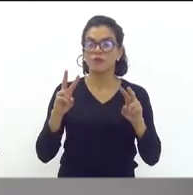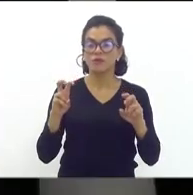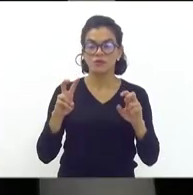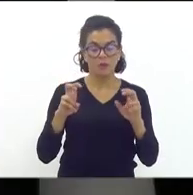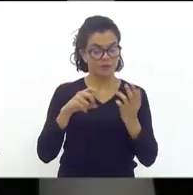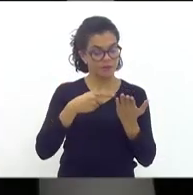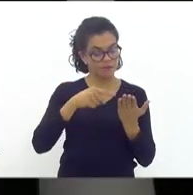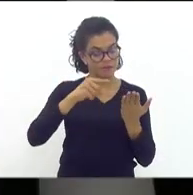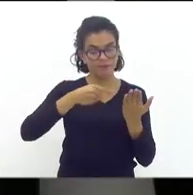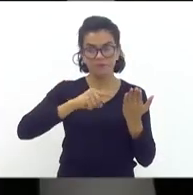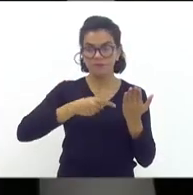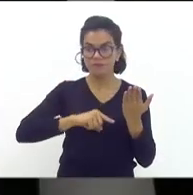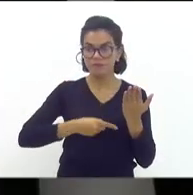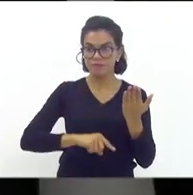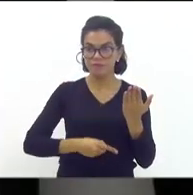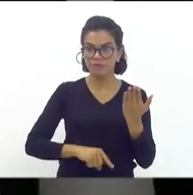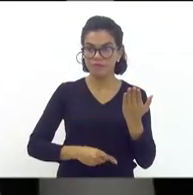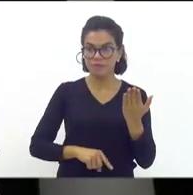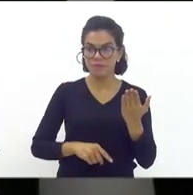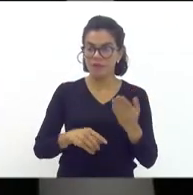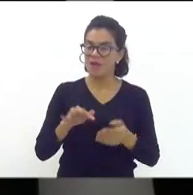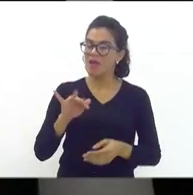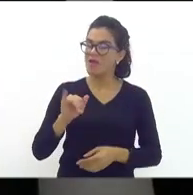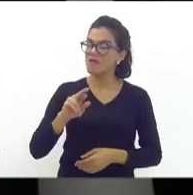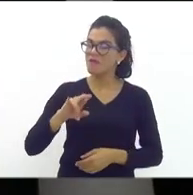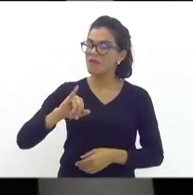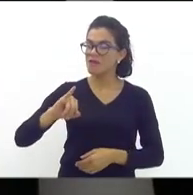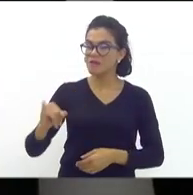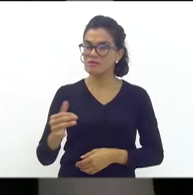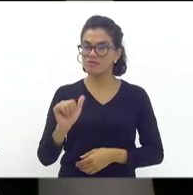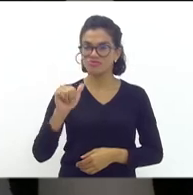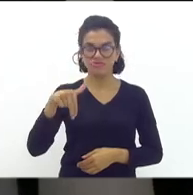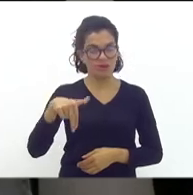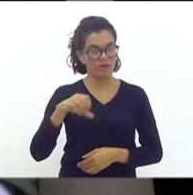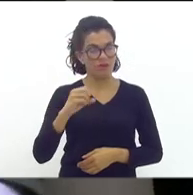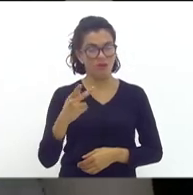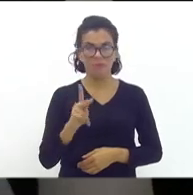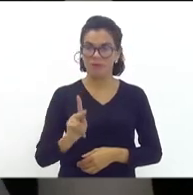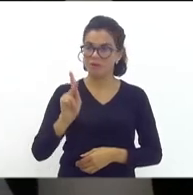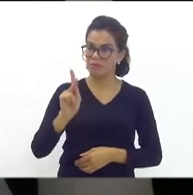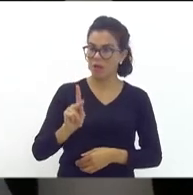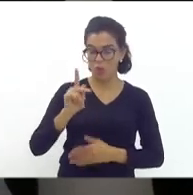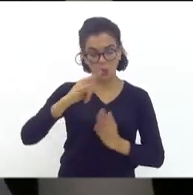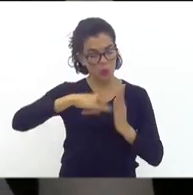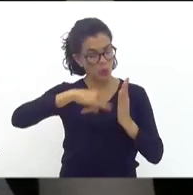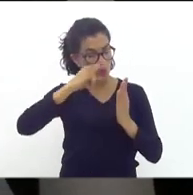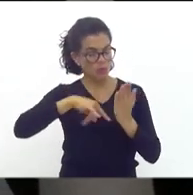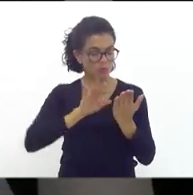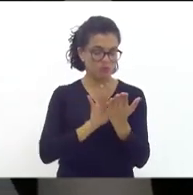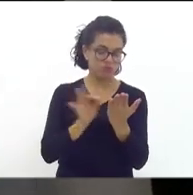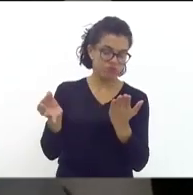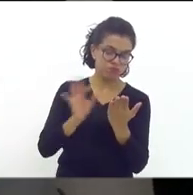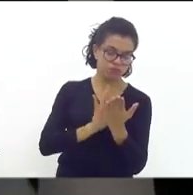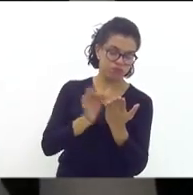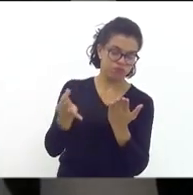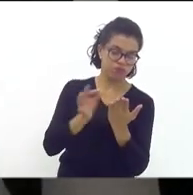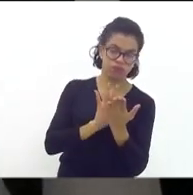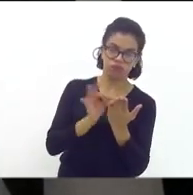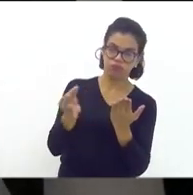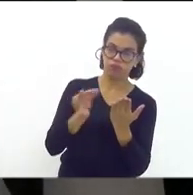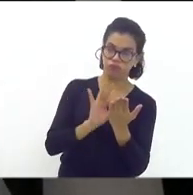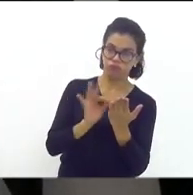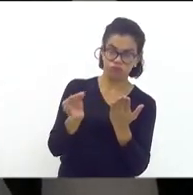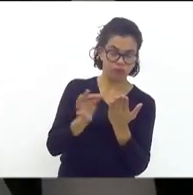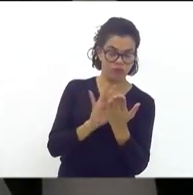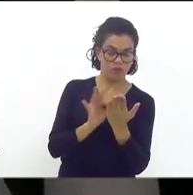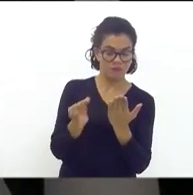eu não sei se foi aferir já não lembro se é feijão a Petrobras num dos documentos com fizeram parte da consulta